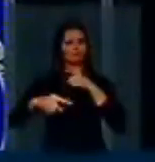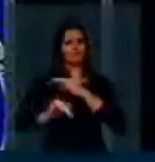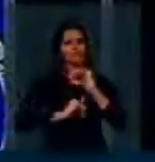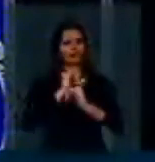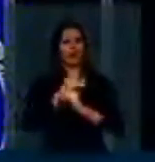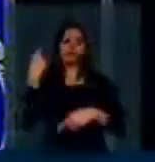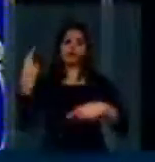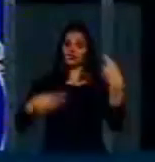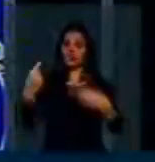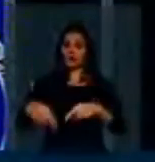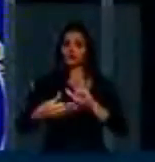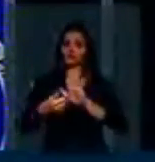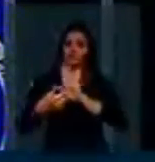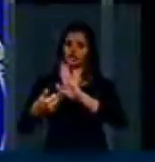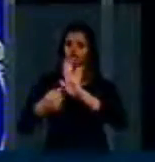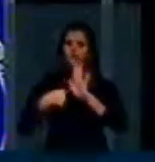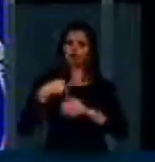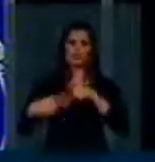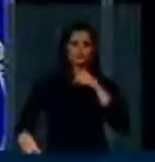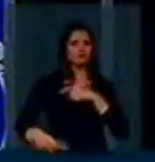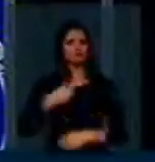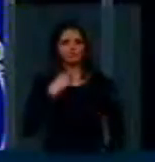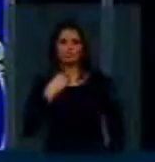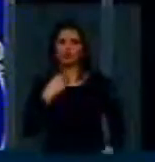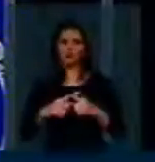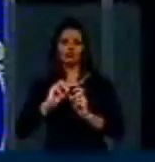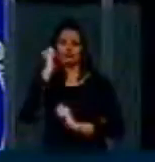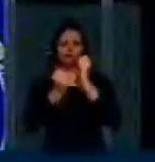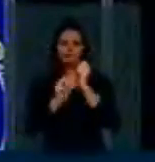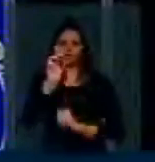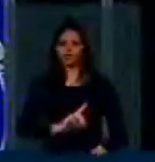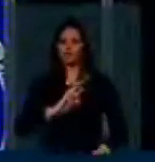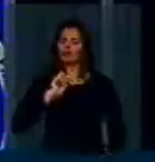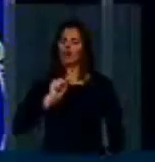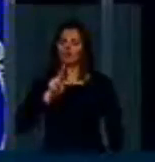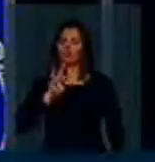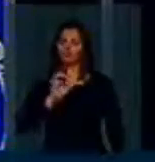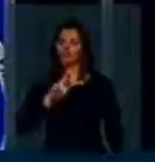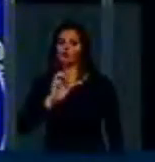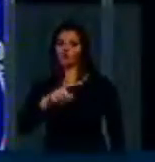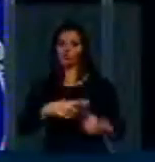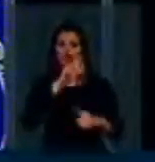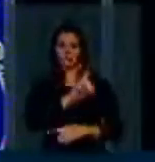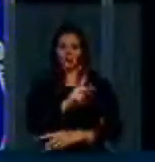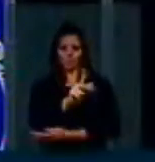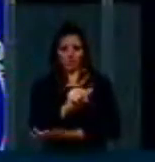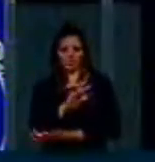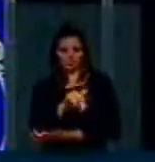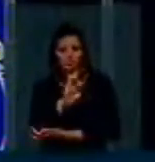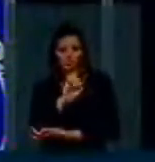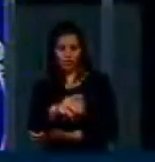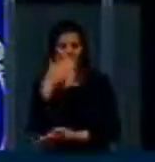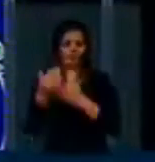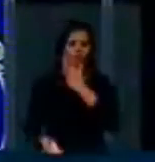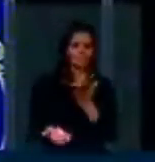debate está sendo cerceado na internet pela indústria do direito autoral, que, ao reivindicar o seu direito patrimonial, acaba acertando a liberdade de